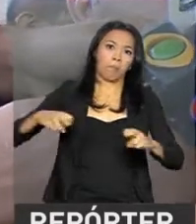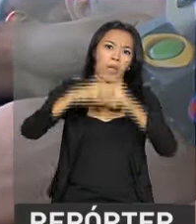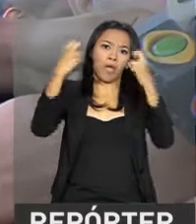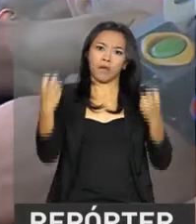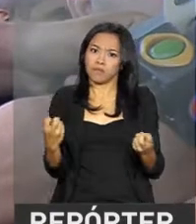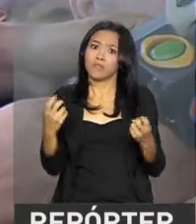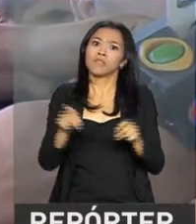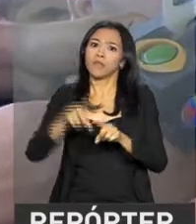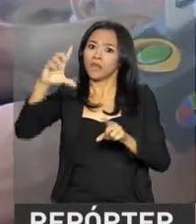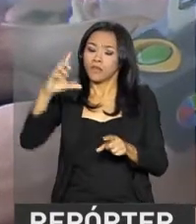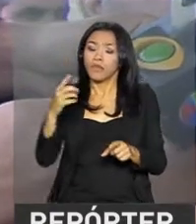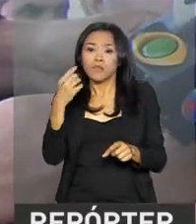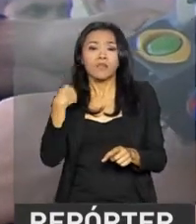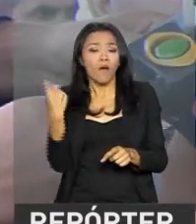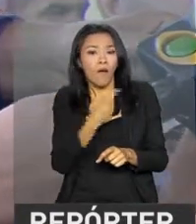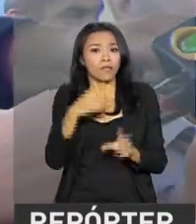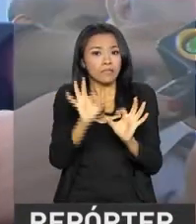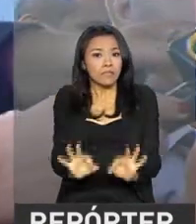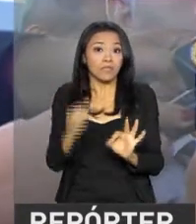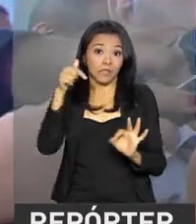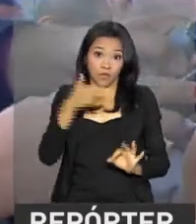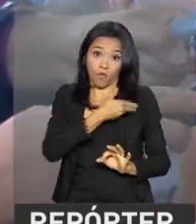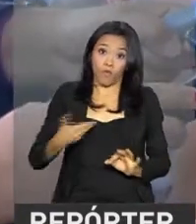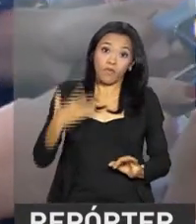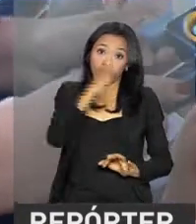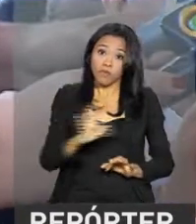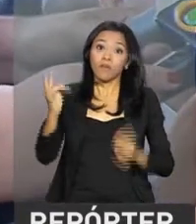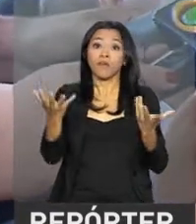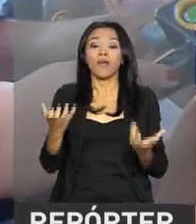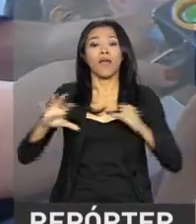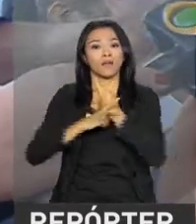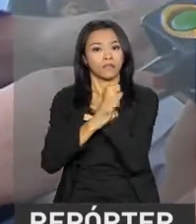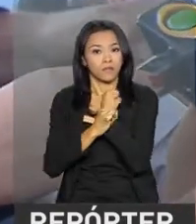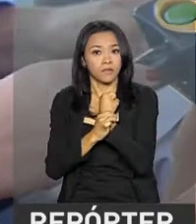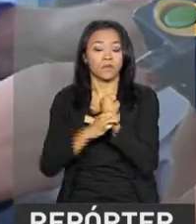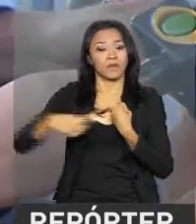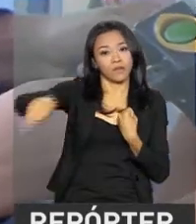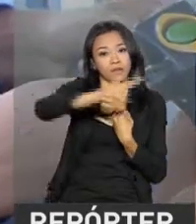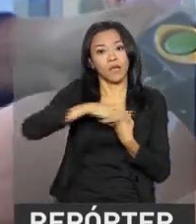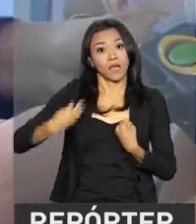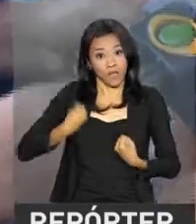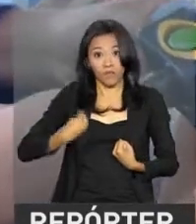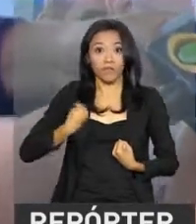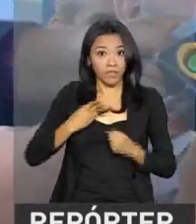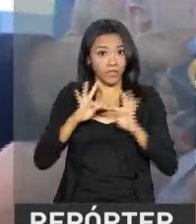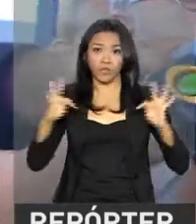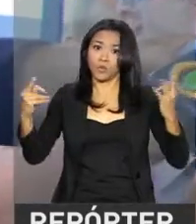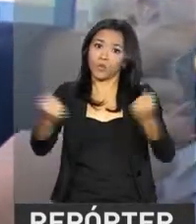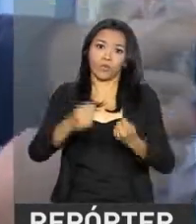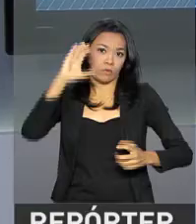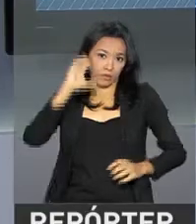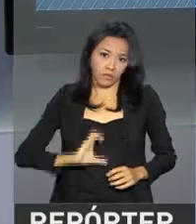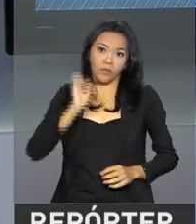muito menores. Porque, com certeza, aqui é o governo federal querendo garantir a segurança e a qualidade de vida de todo cidadão